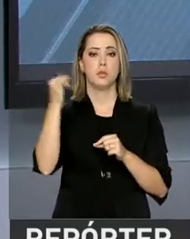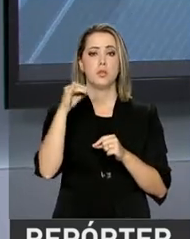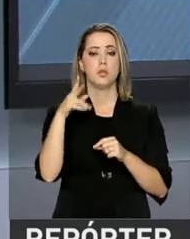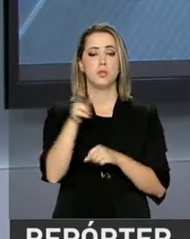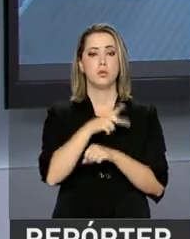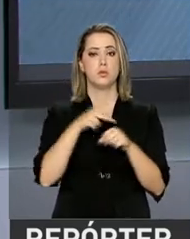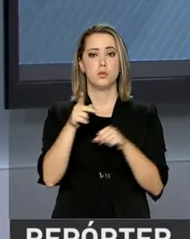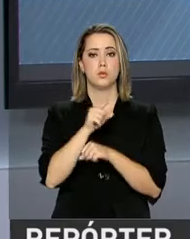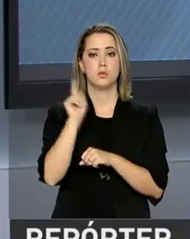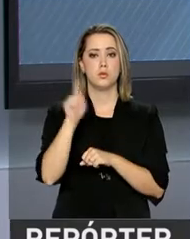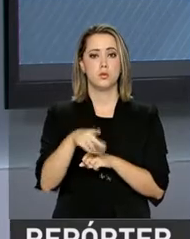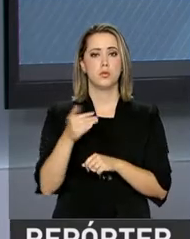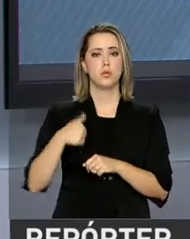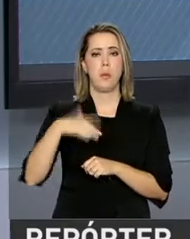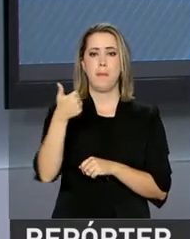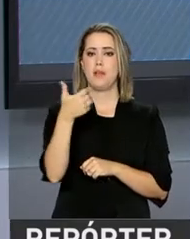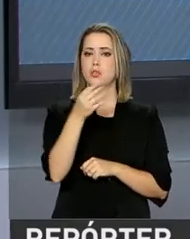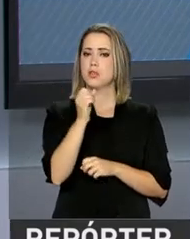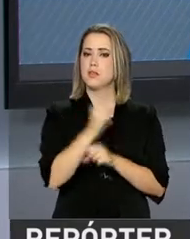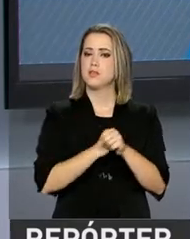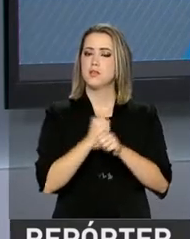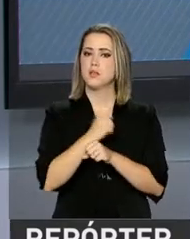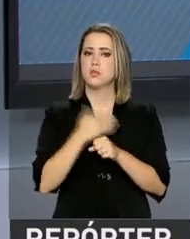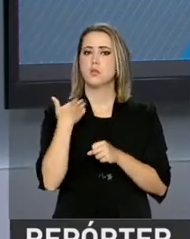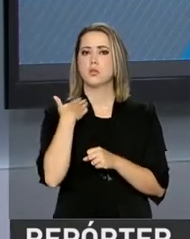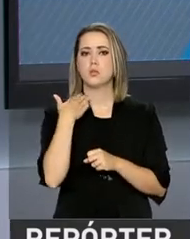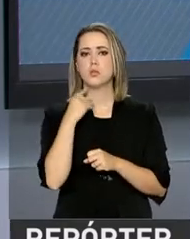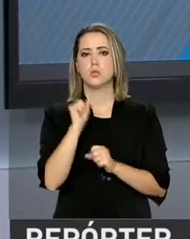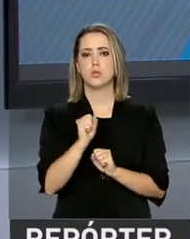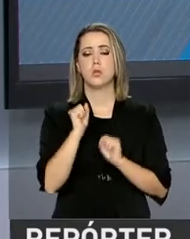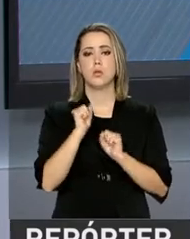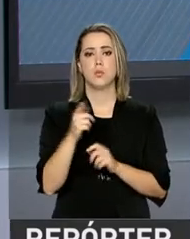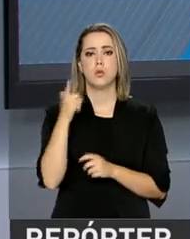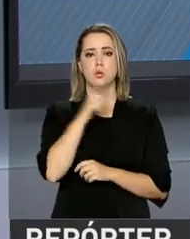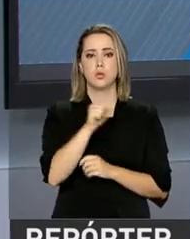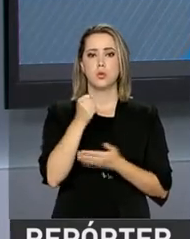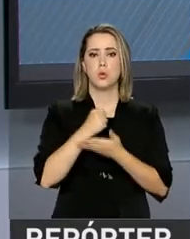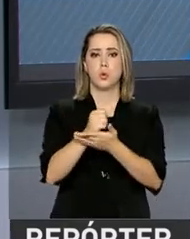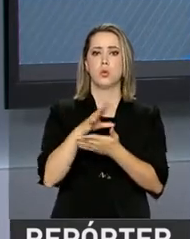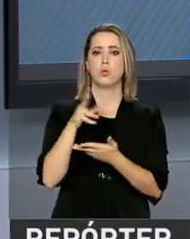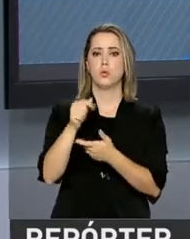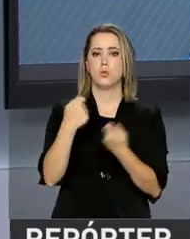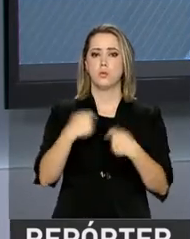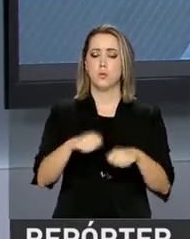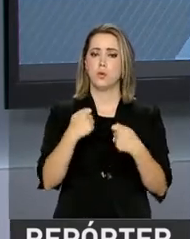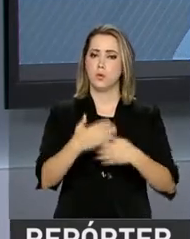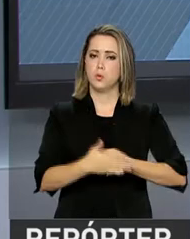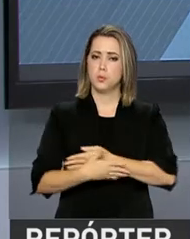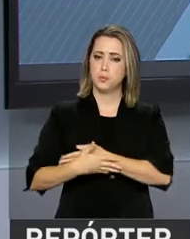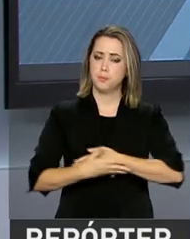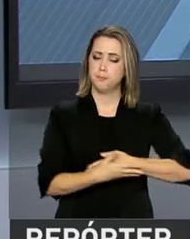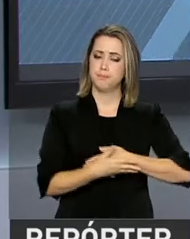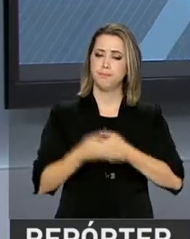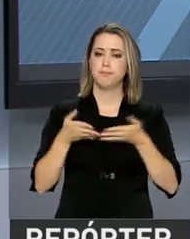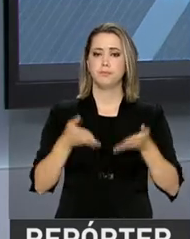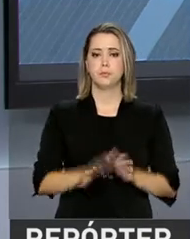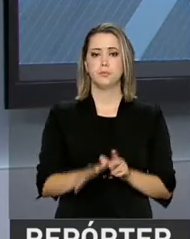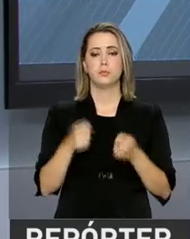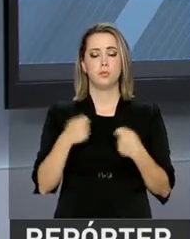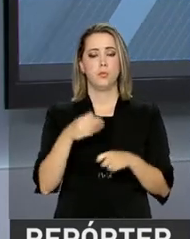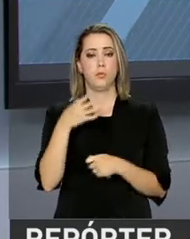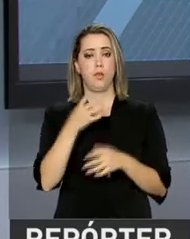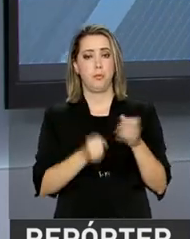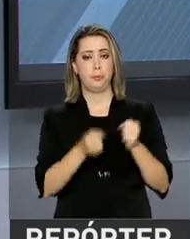cidade abriga há dez anos os bancos que conseguem atender toda a demanda local dos bebês